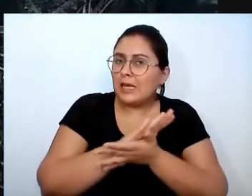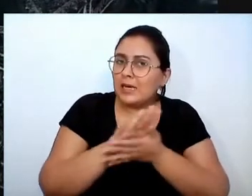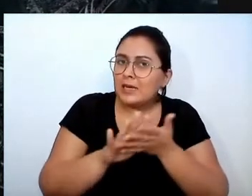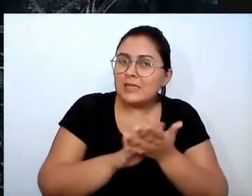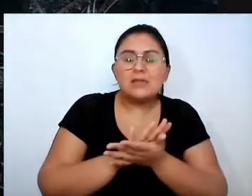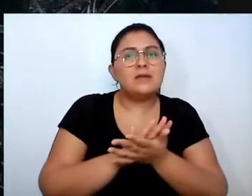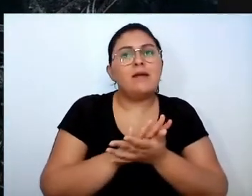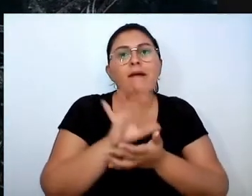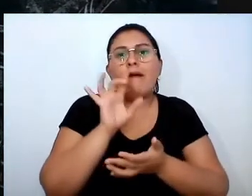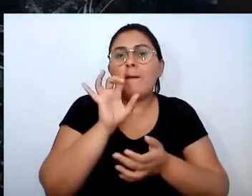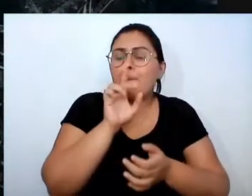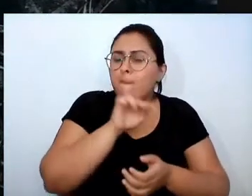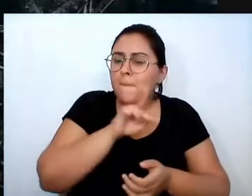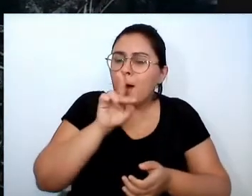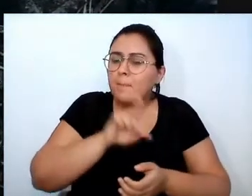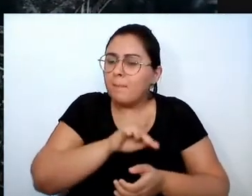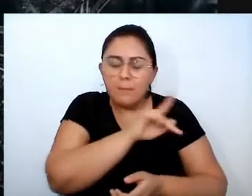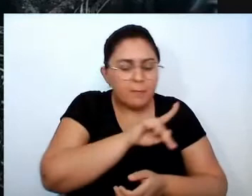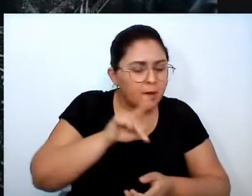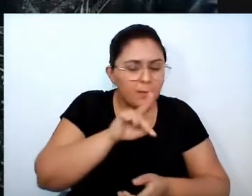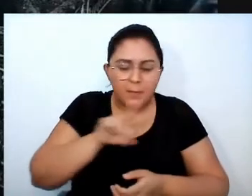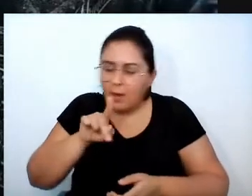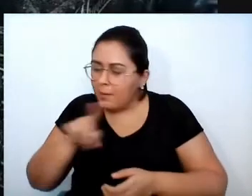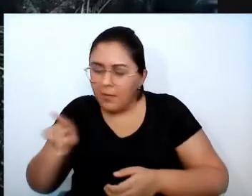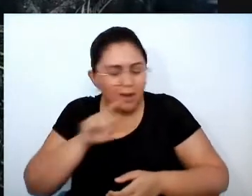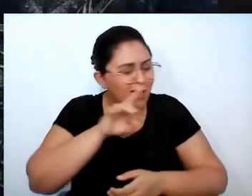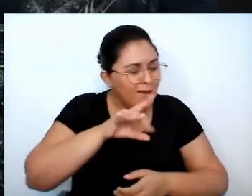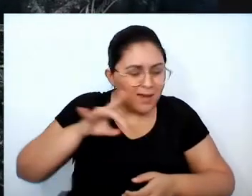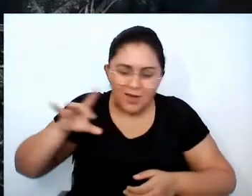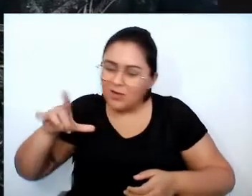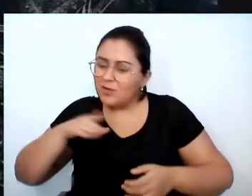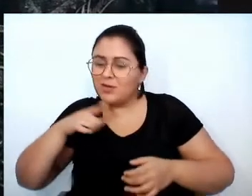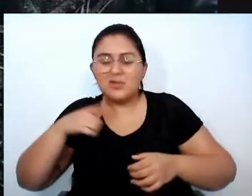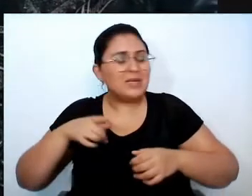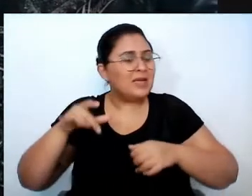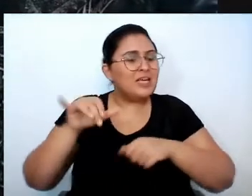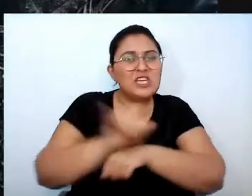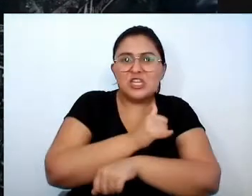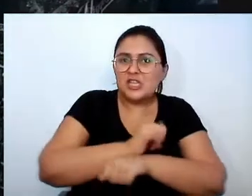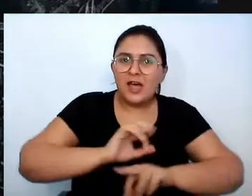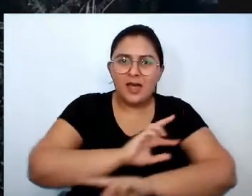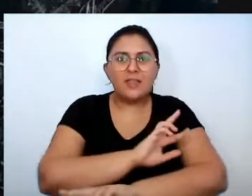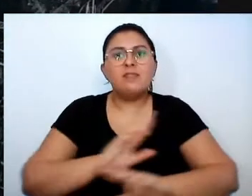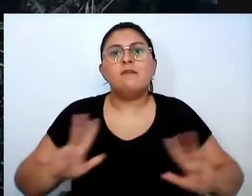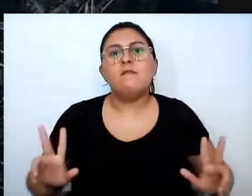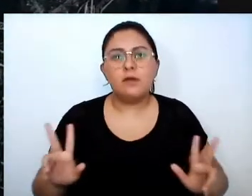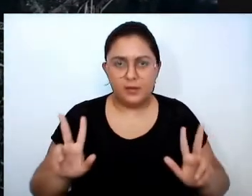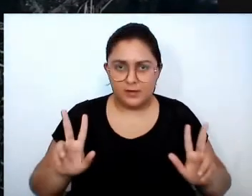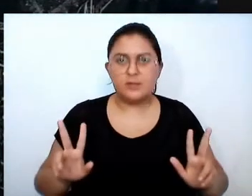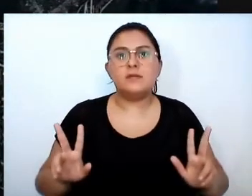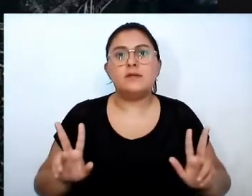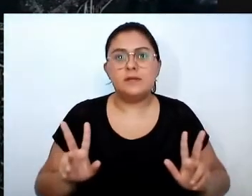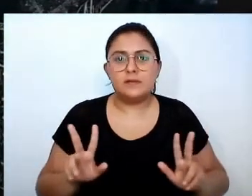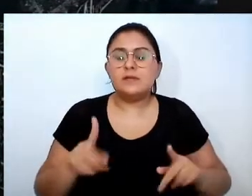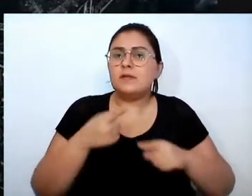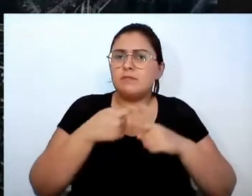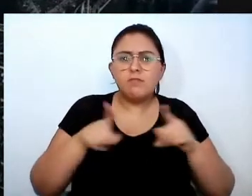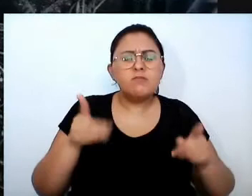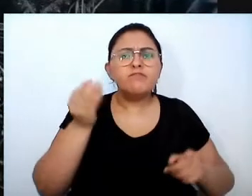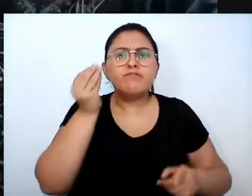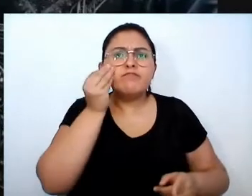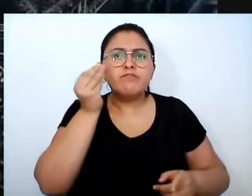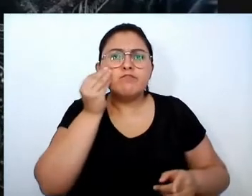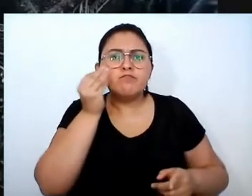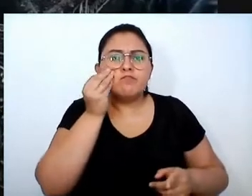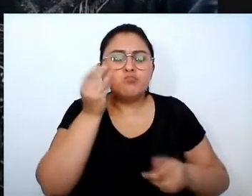estudando. Cada um tem um sim, método diferente de ensino, né? Uma abordagem que eu fui